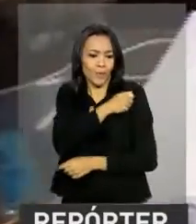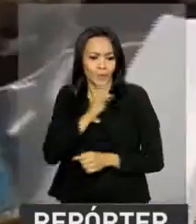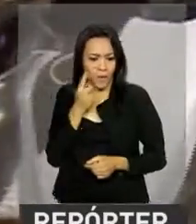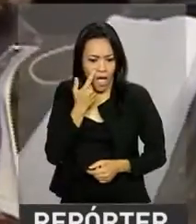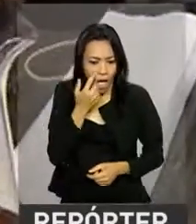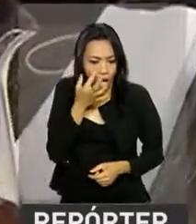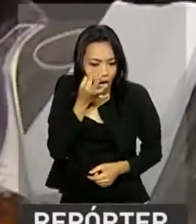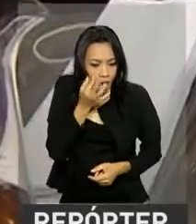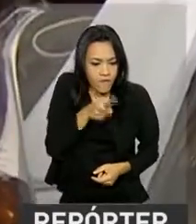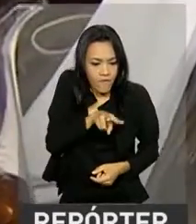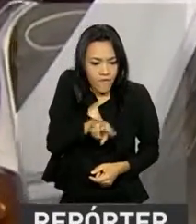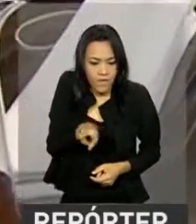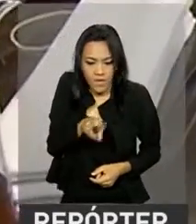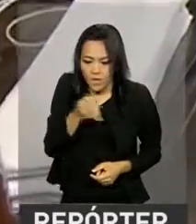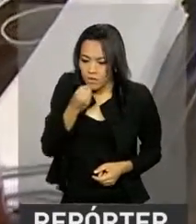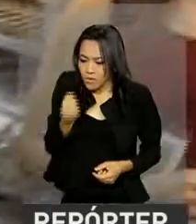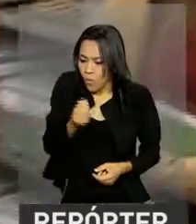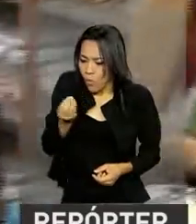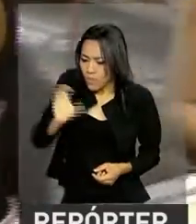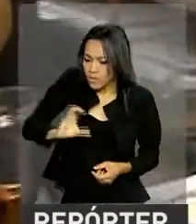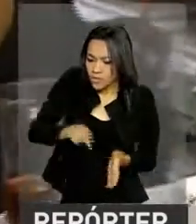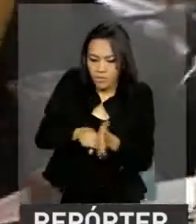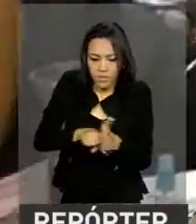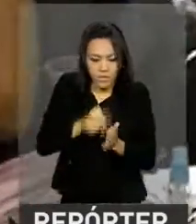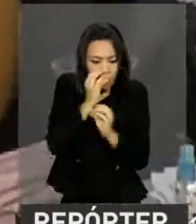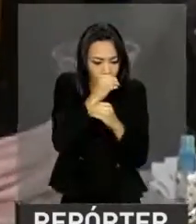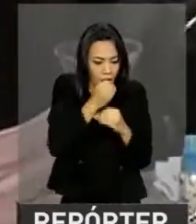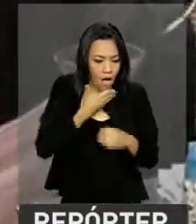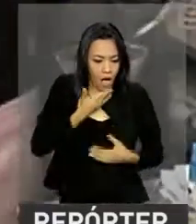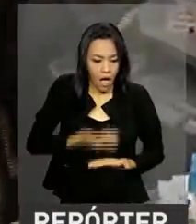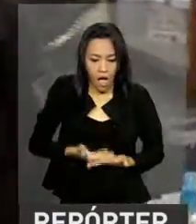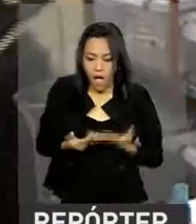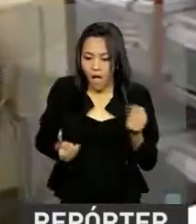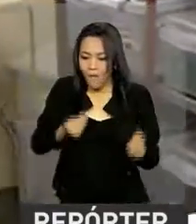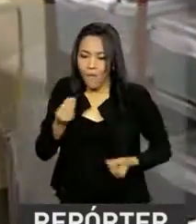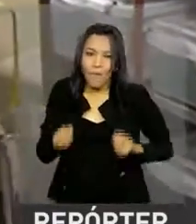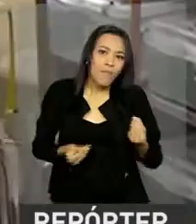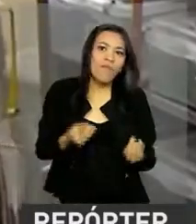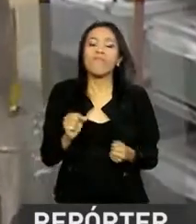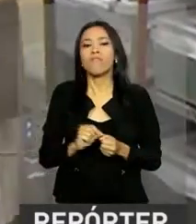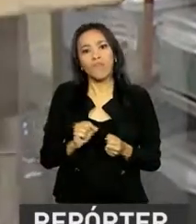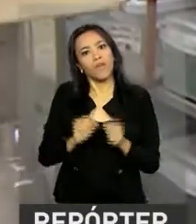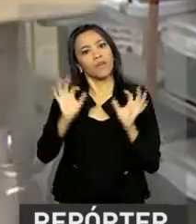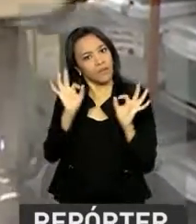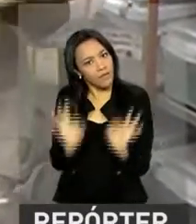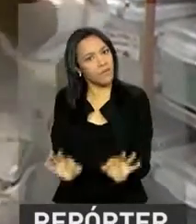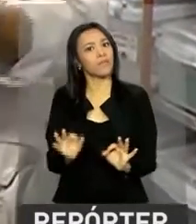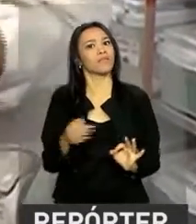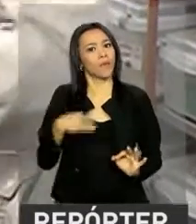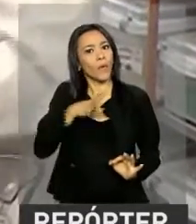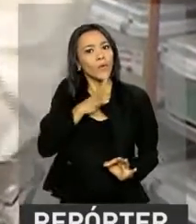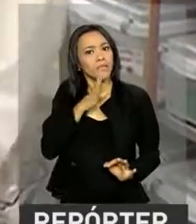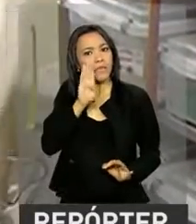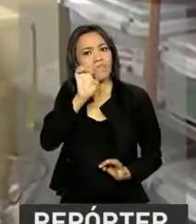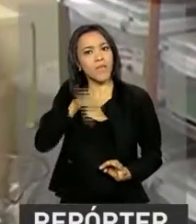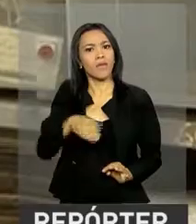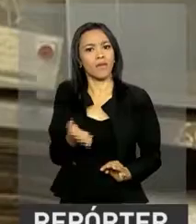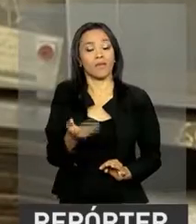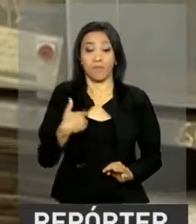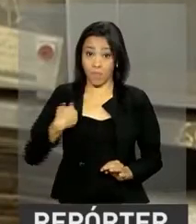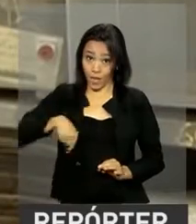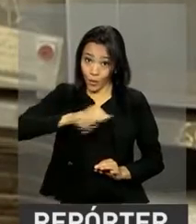ciência desde cedo, dá uma ideia para eles de como as coisas são realmente feitas. E para a gente, eu acho